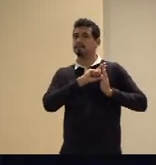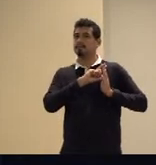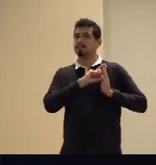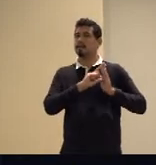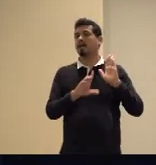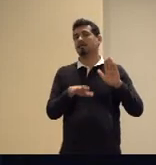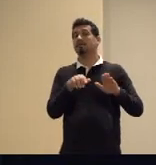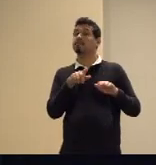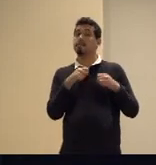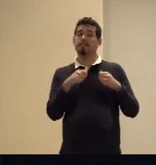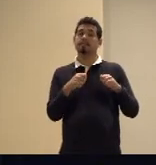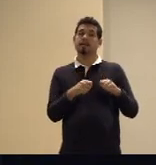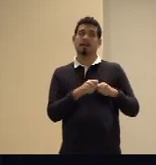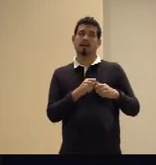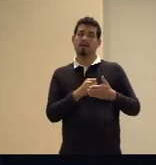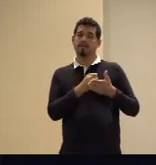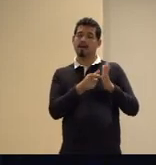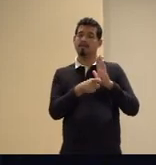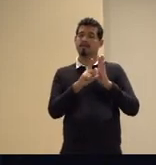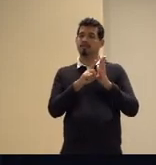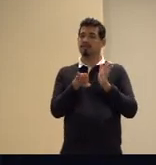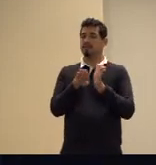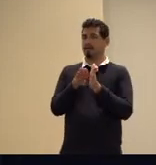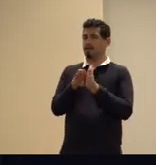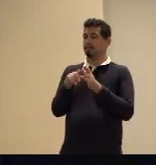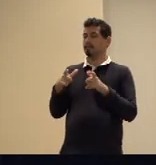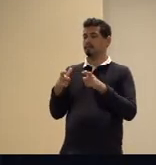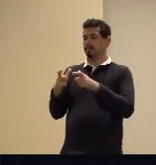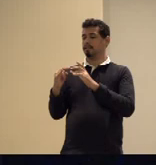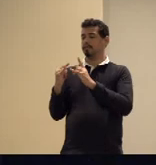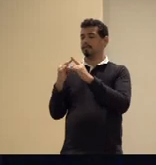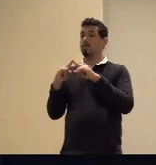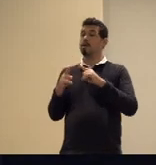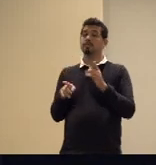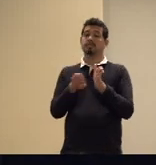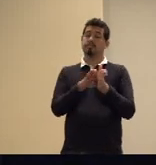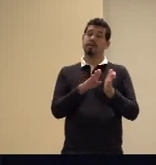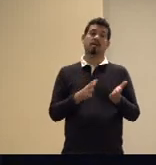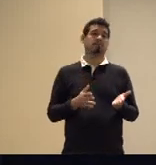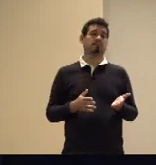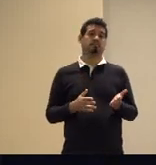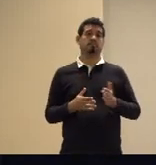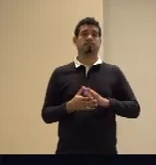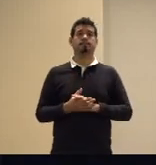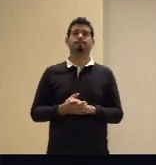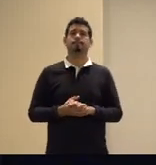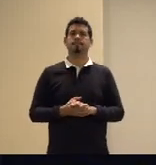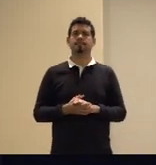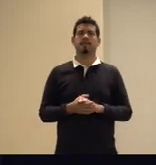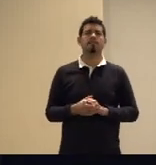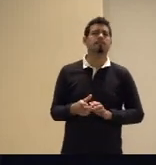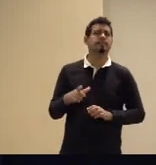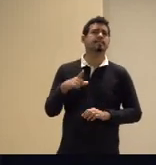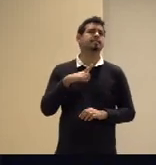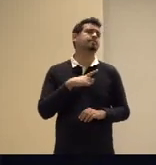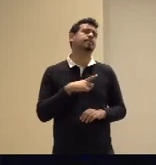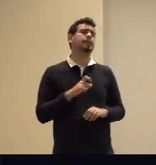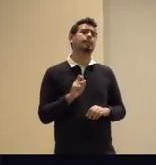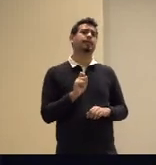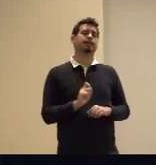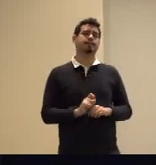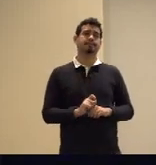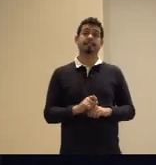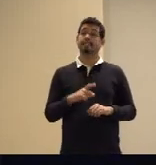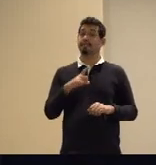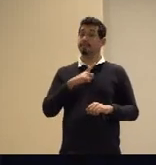momento, vão atender elas antes de chegarem na instituição e quando chegarem na instituição. Então, vocês têm um domínio